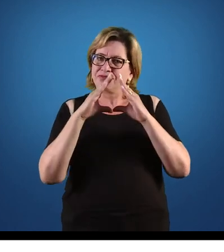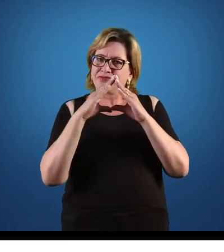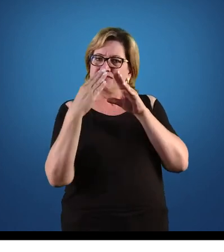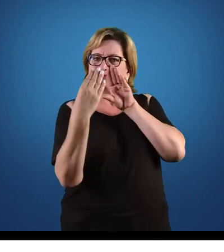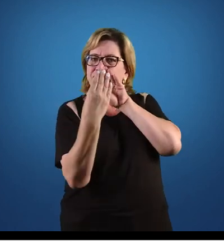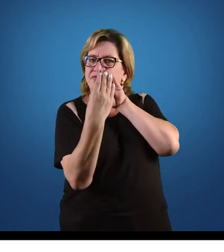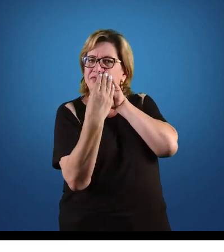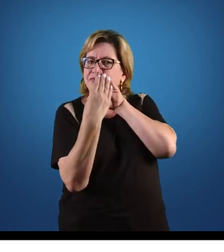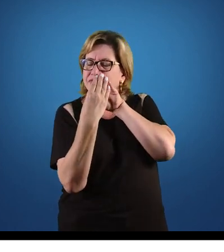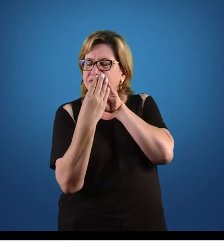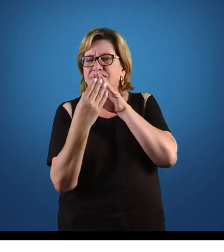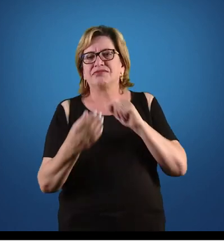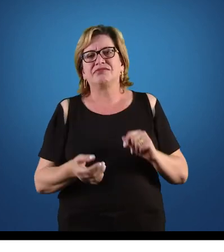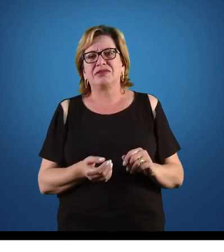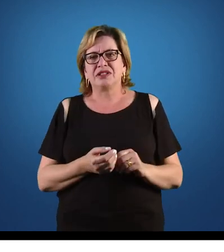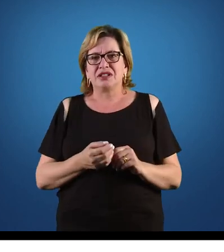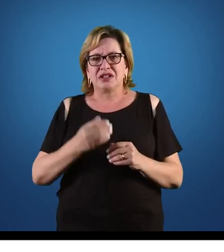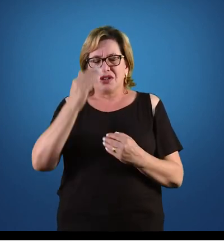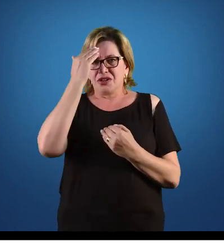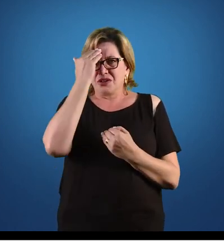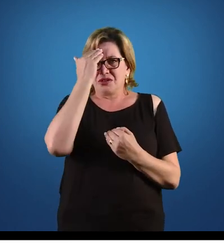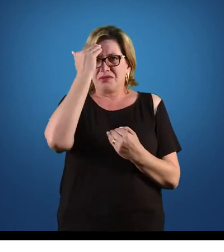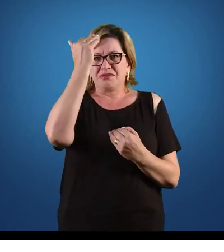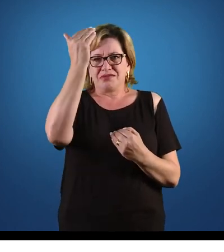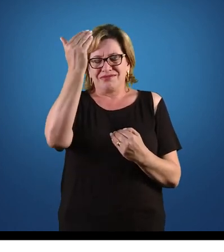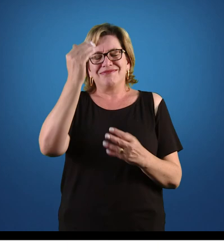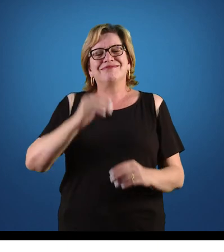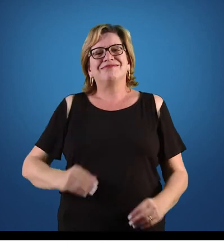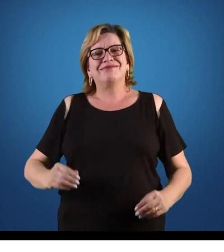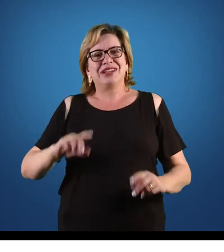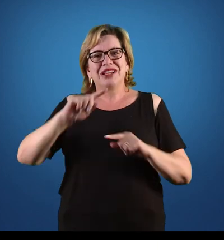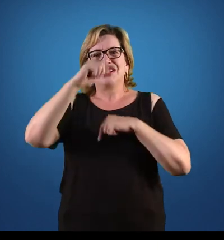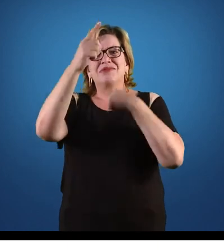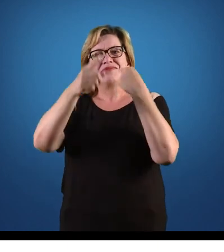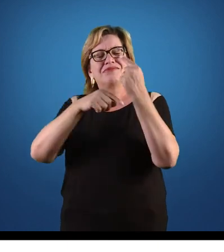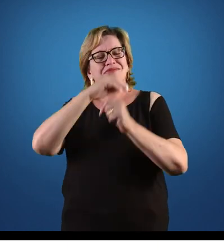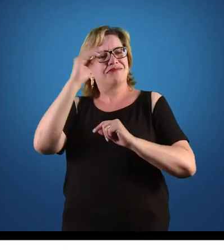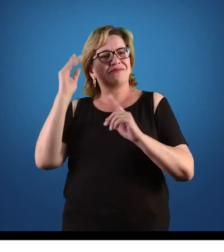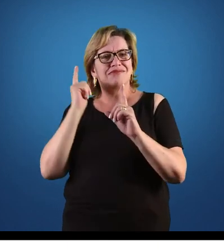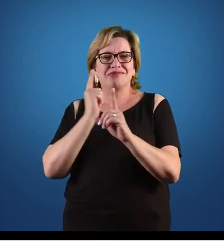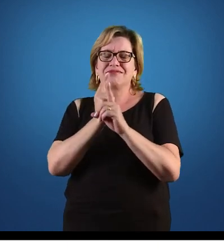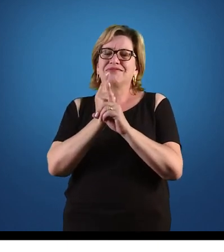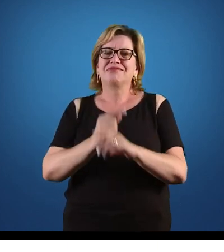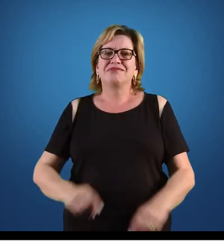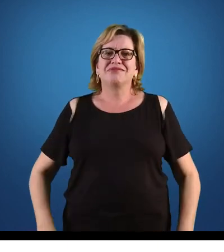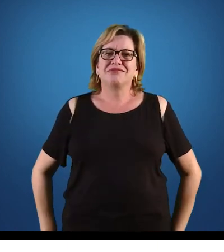de holografia. Ok? Muito obrigado, então, pela atenção de todos. Até a próxima aula.